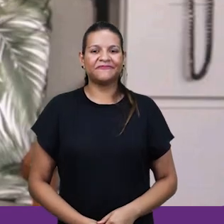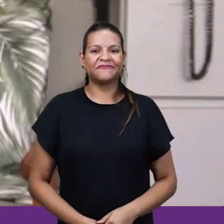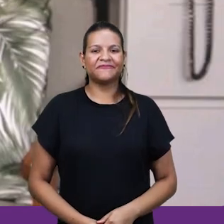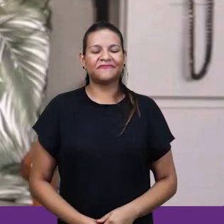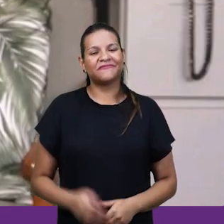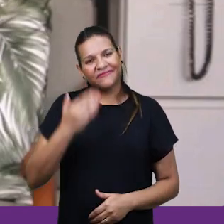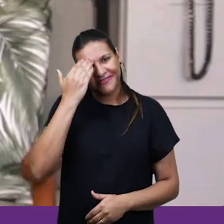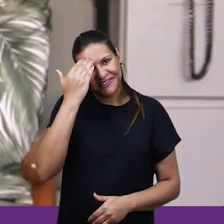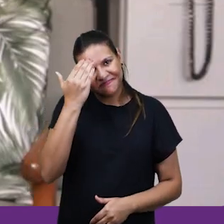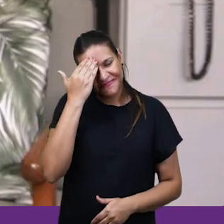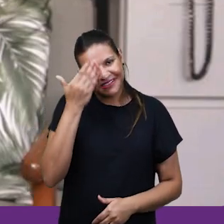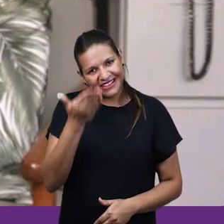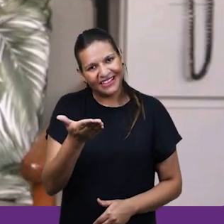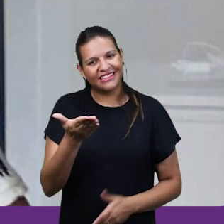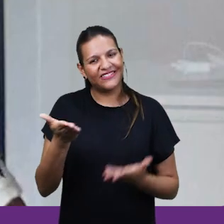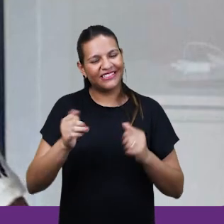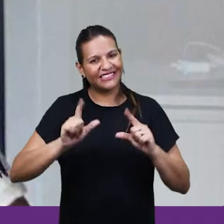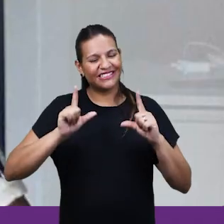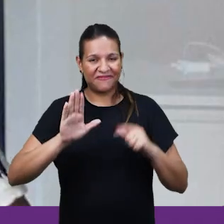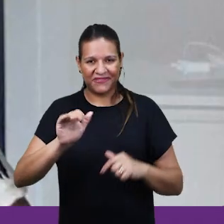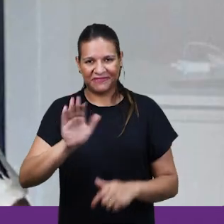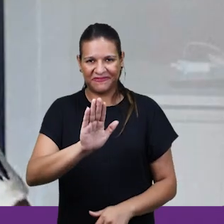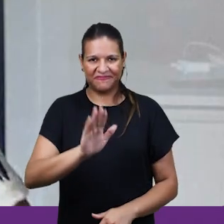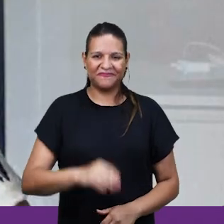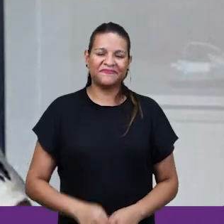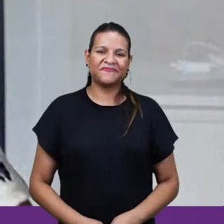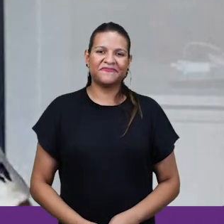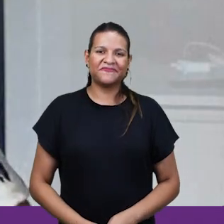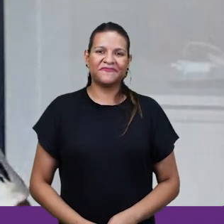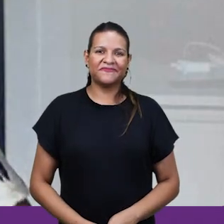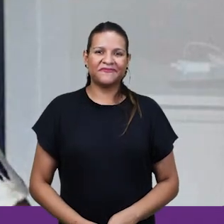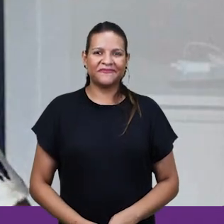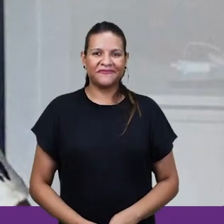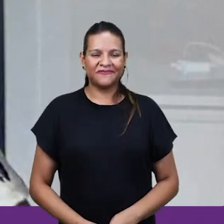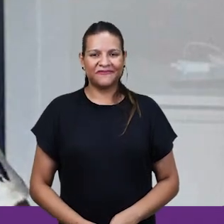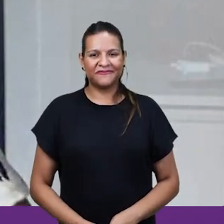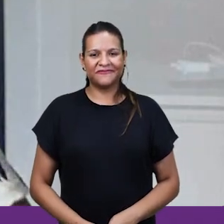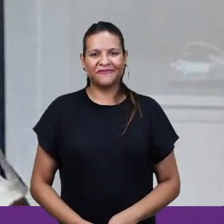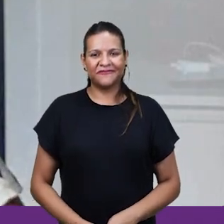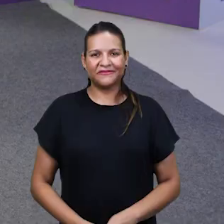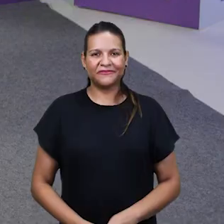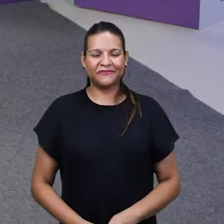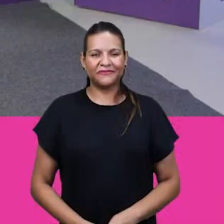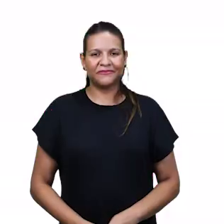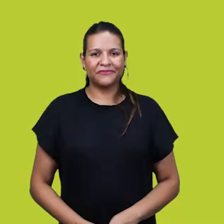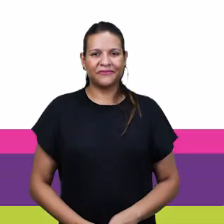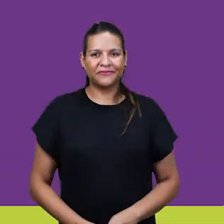Camila. Agradeço. Obrigado, viu? Obrigada pelo espaço. Até a próxima.